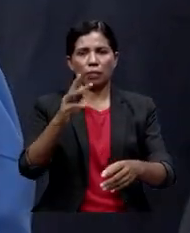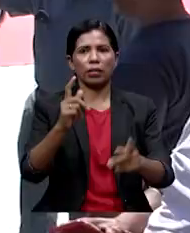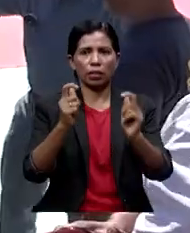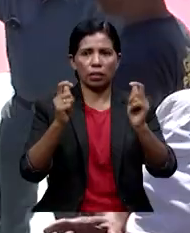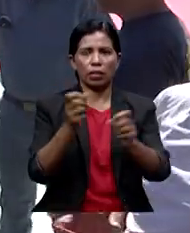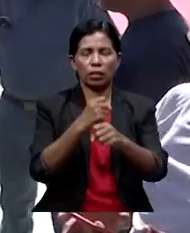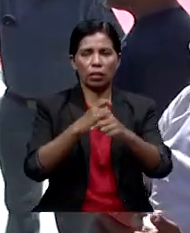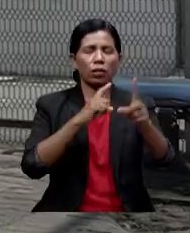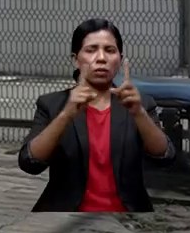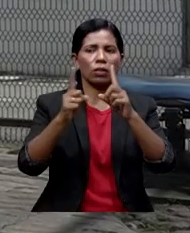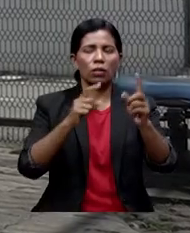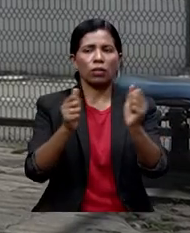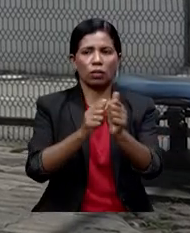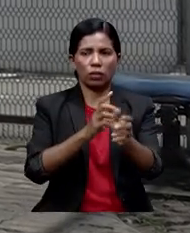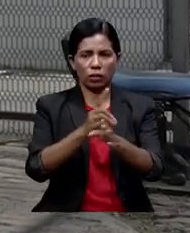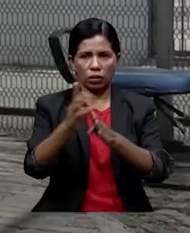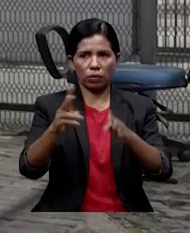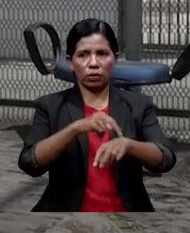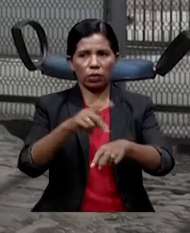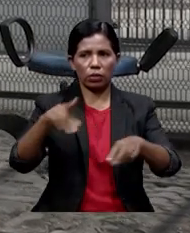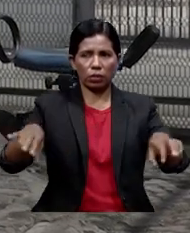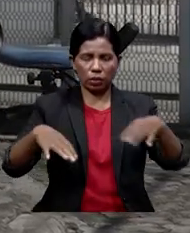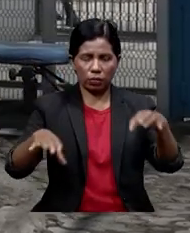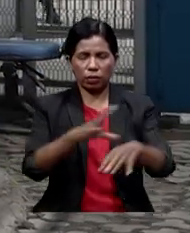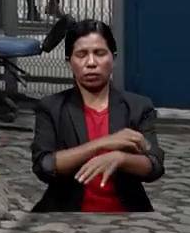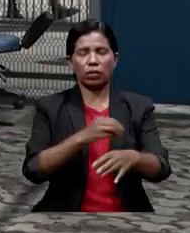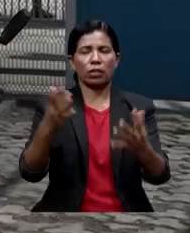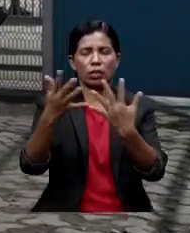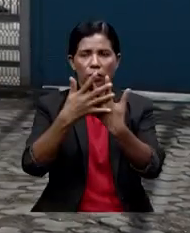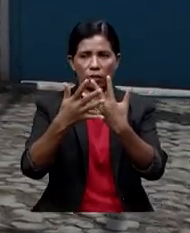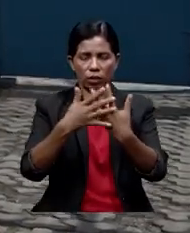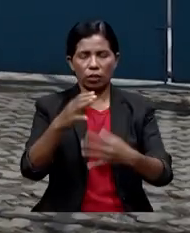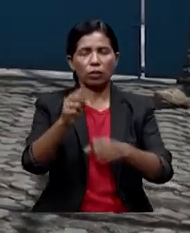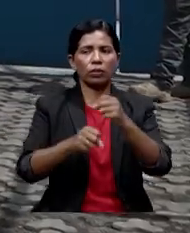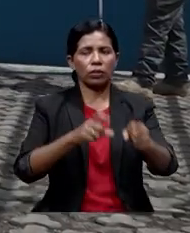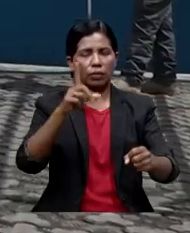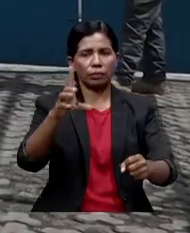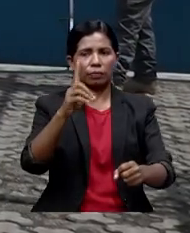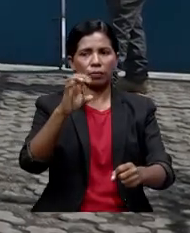tohalo confirmação do diretor nacional Serviço Prisional Reinserção Social,